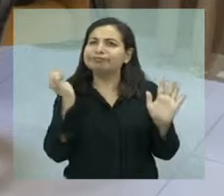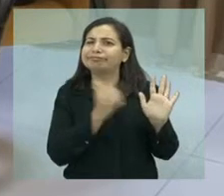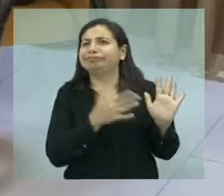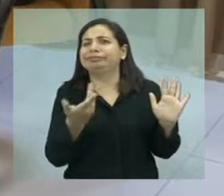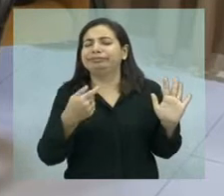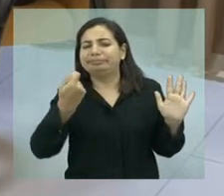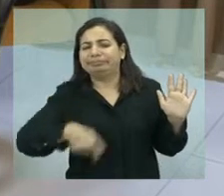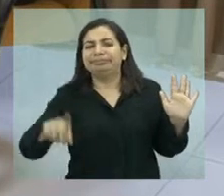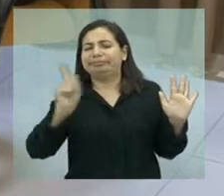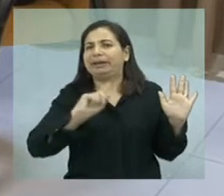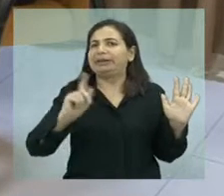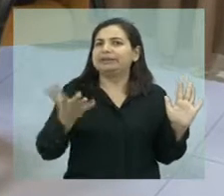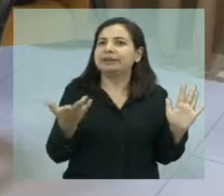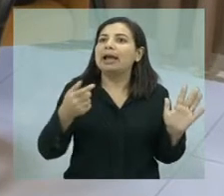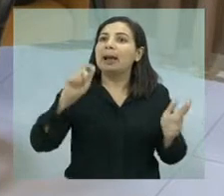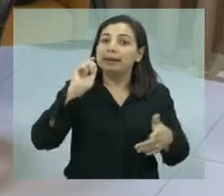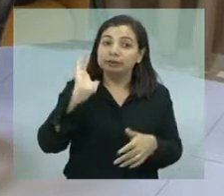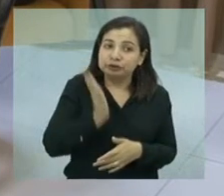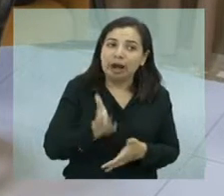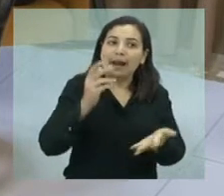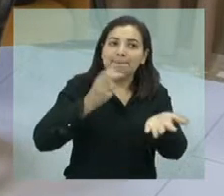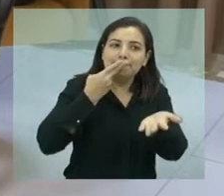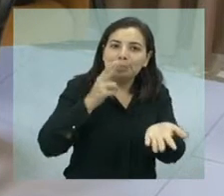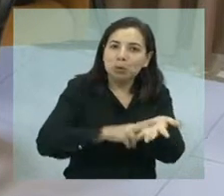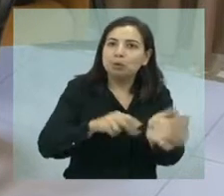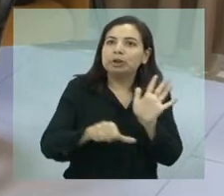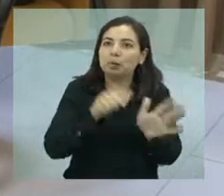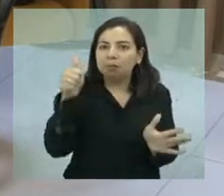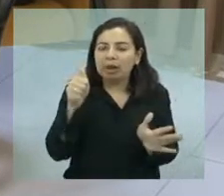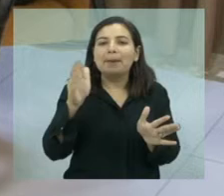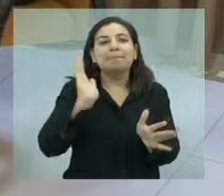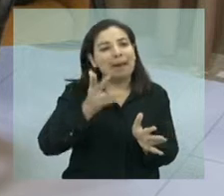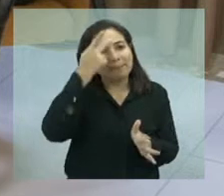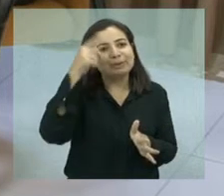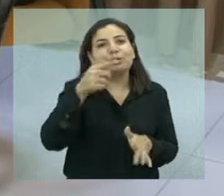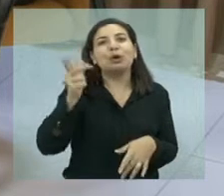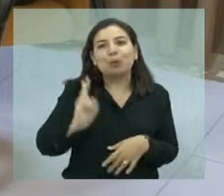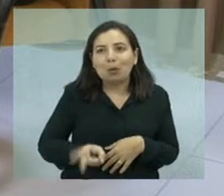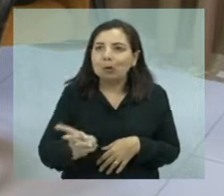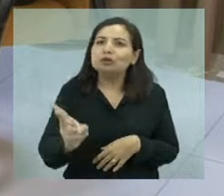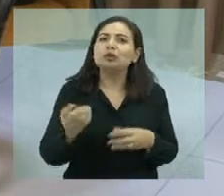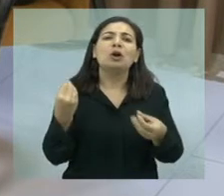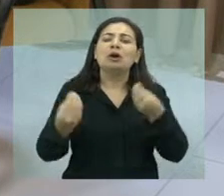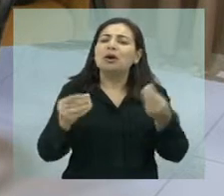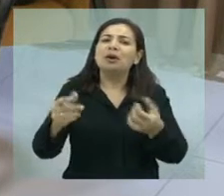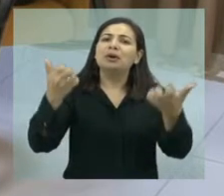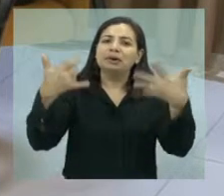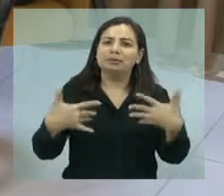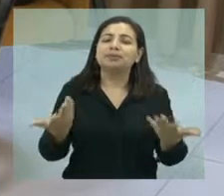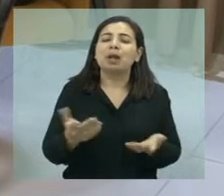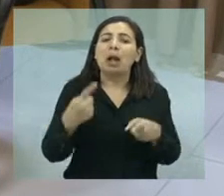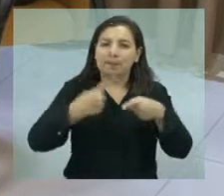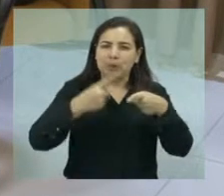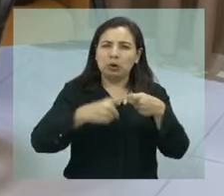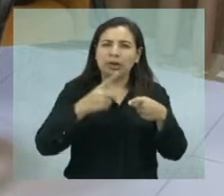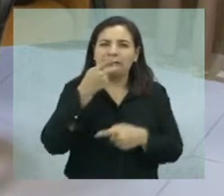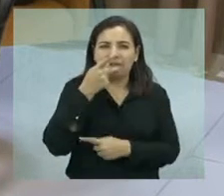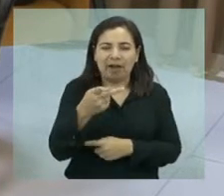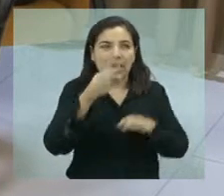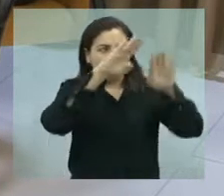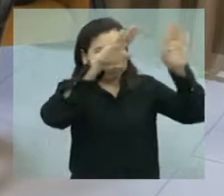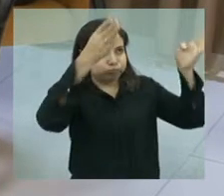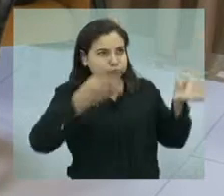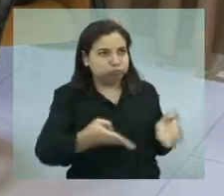que se regra, né, o município, o que se vinga no município. A gente pode falar porque, assim, quando a gente fala de paredão de som, vem